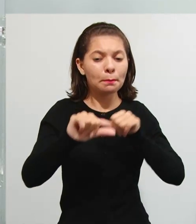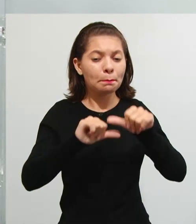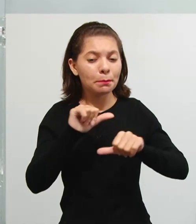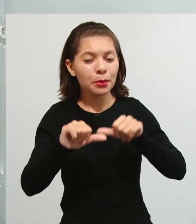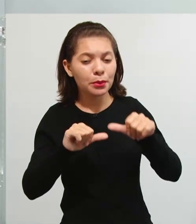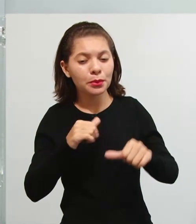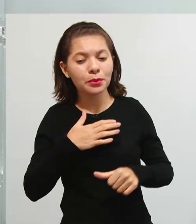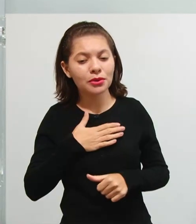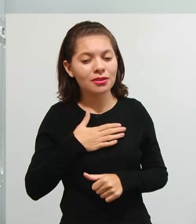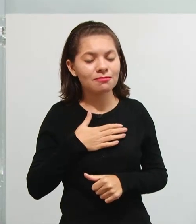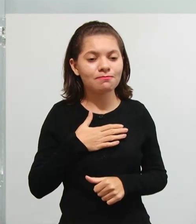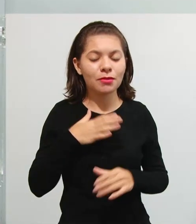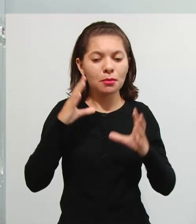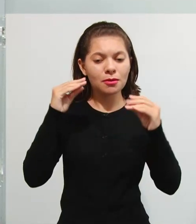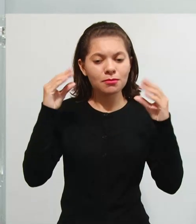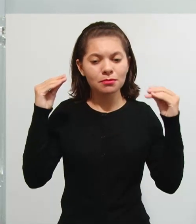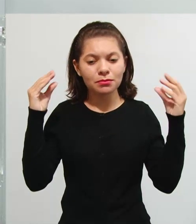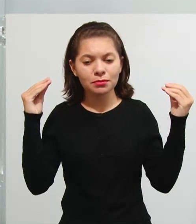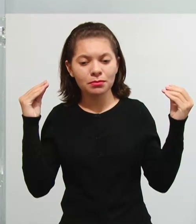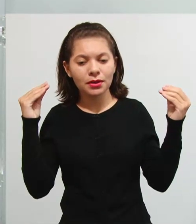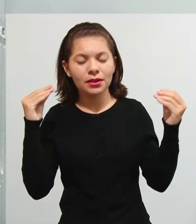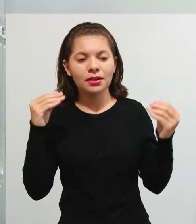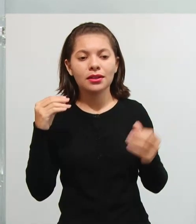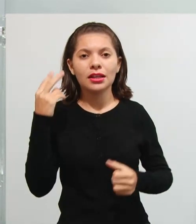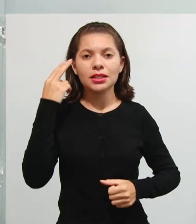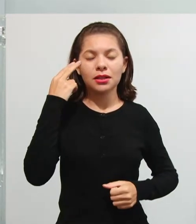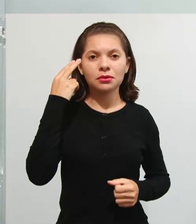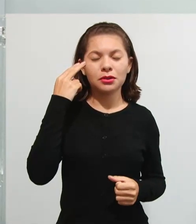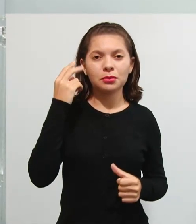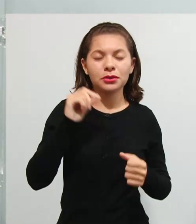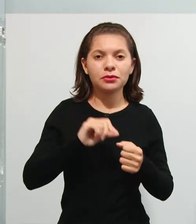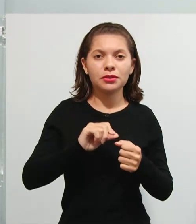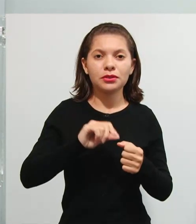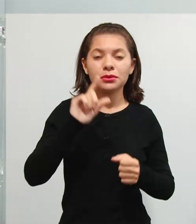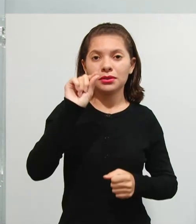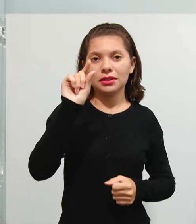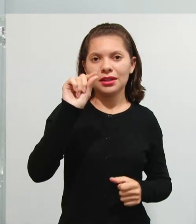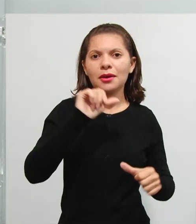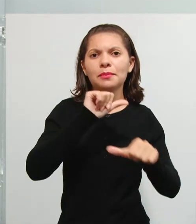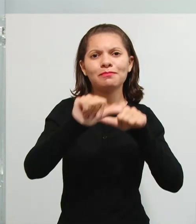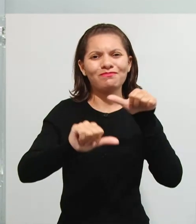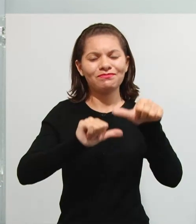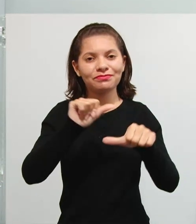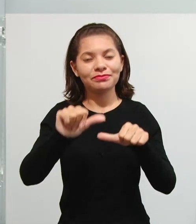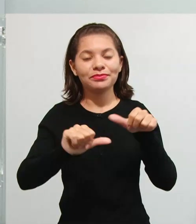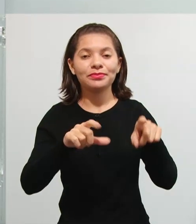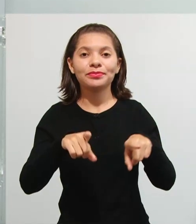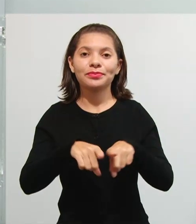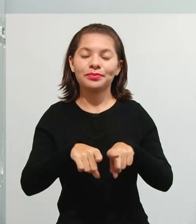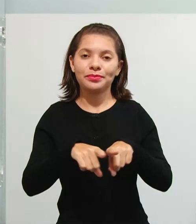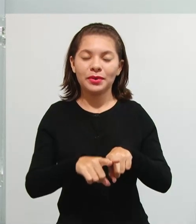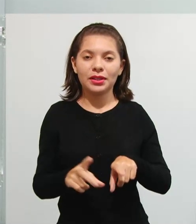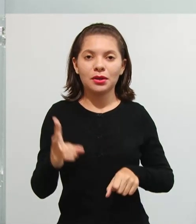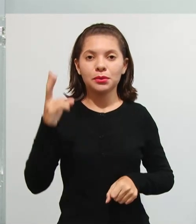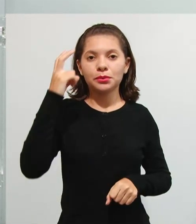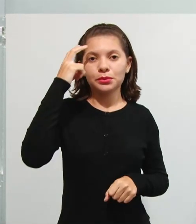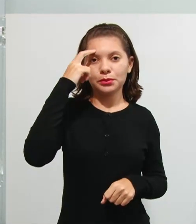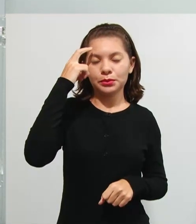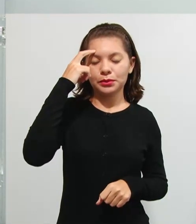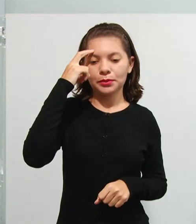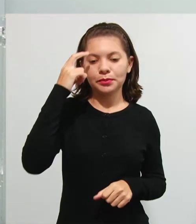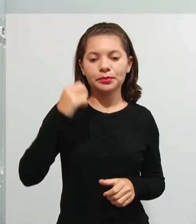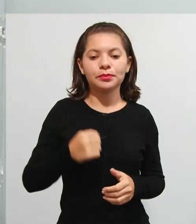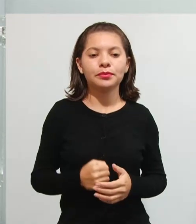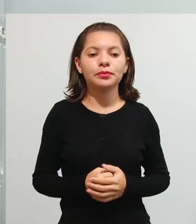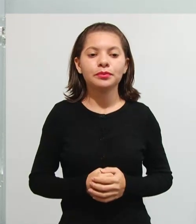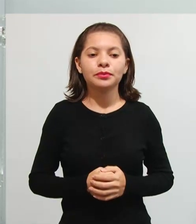de conforto, né? E isso naturalmente vai fazer com que haja mudanças também na cultura da organização.